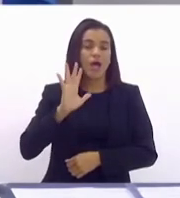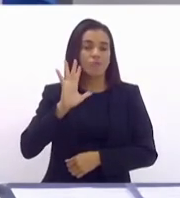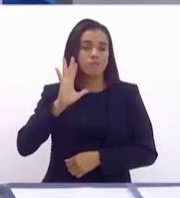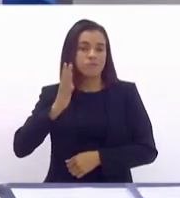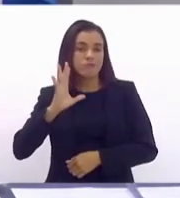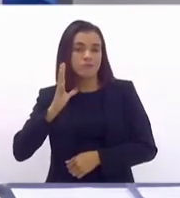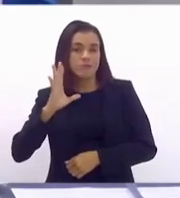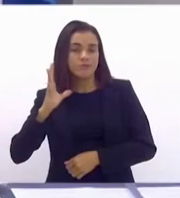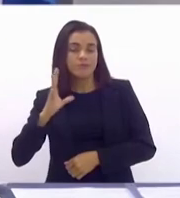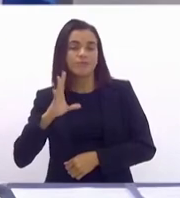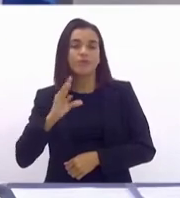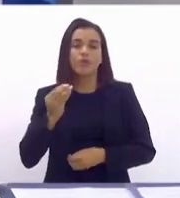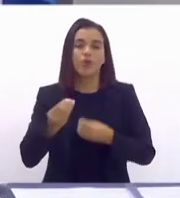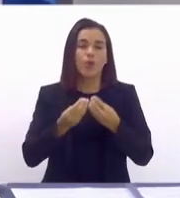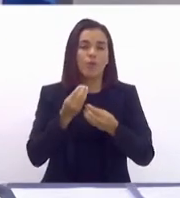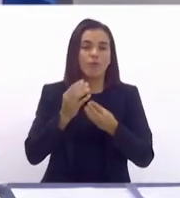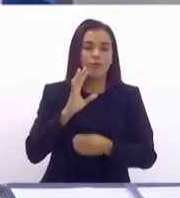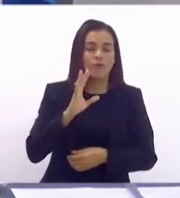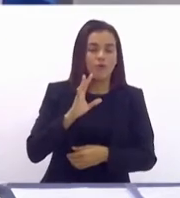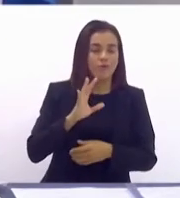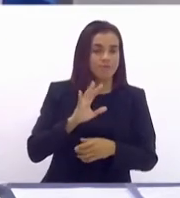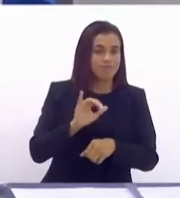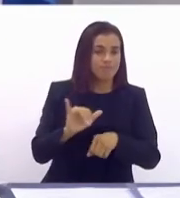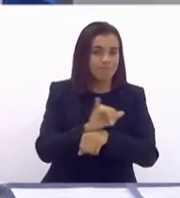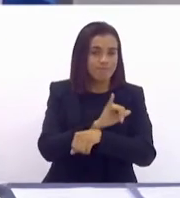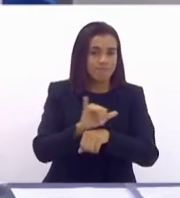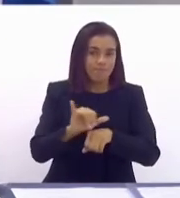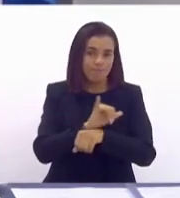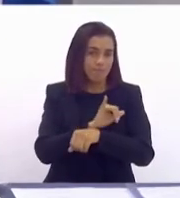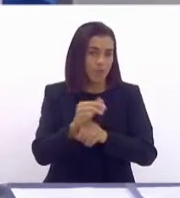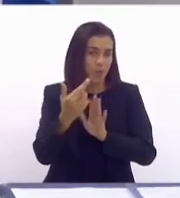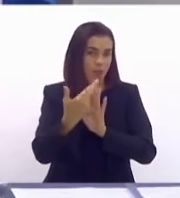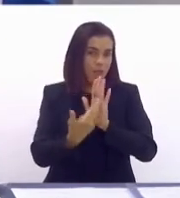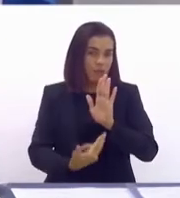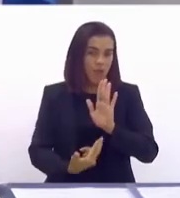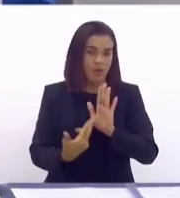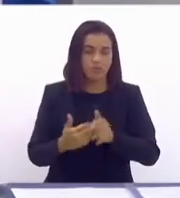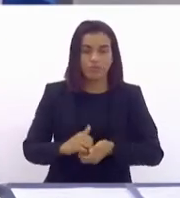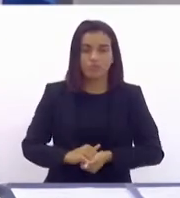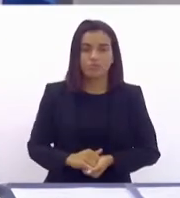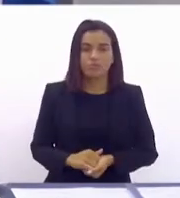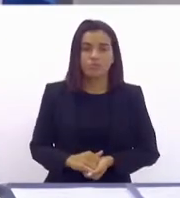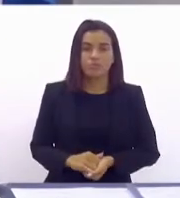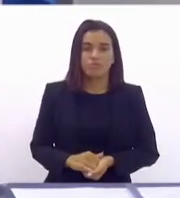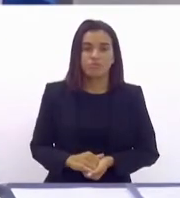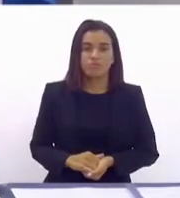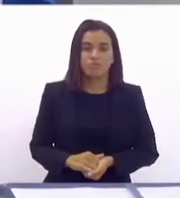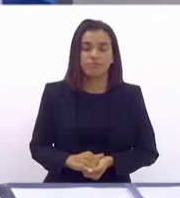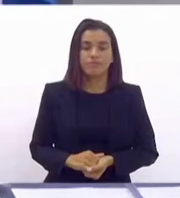da condução dessa CPI. O senhor poderia nos dar um informe?